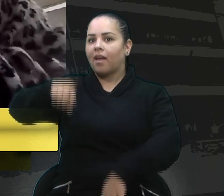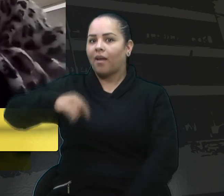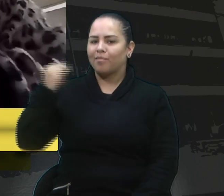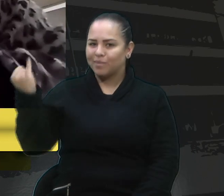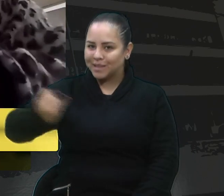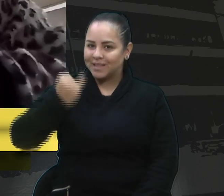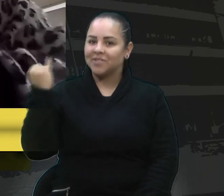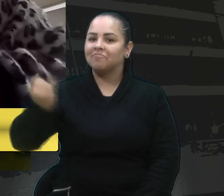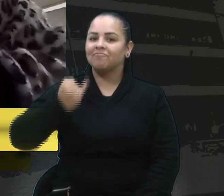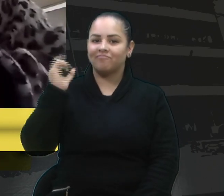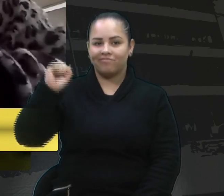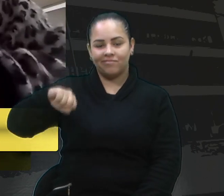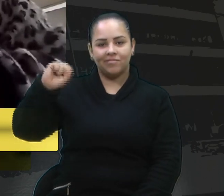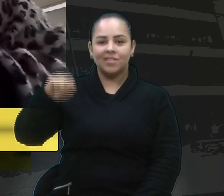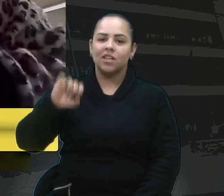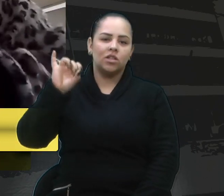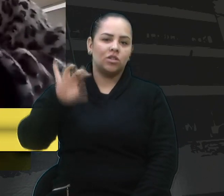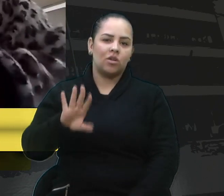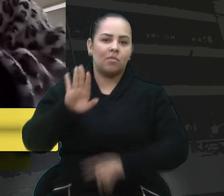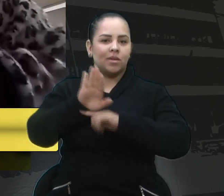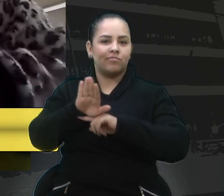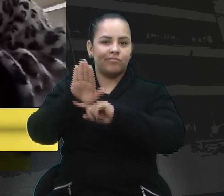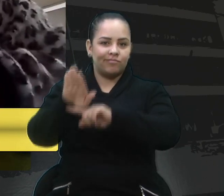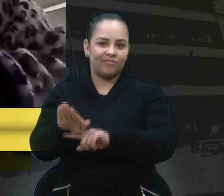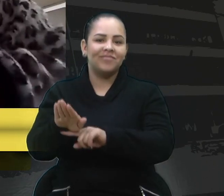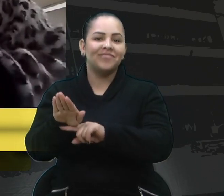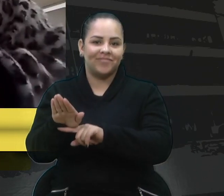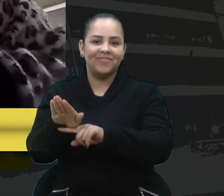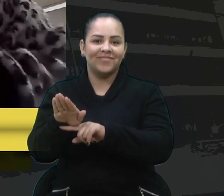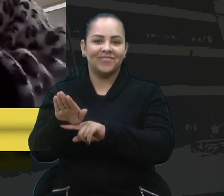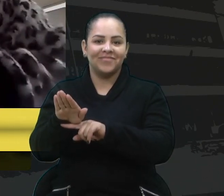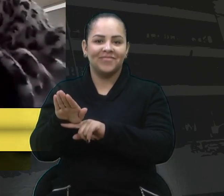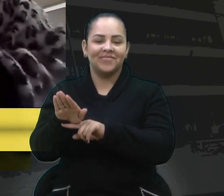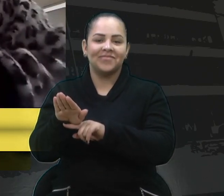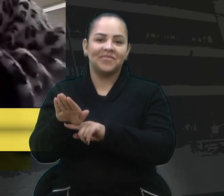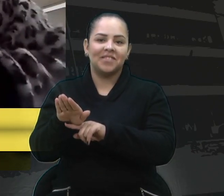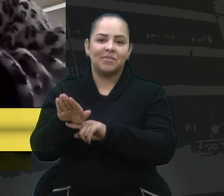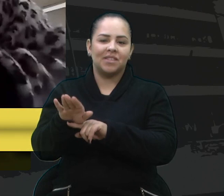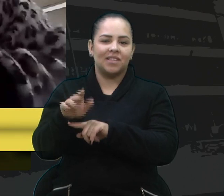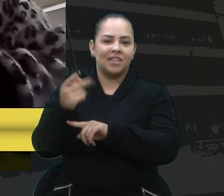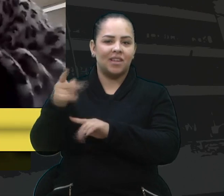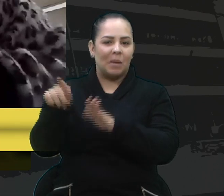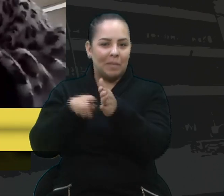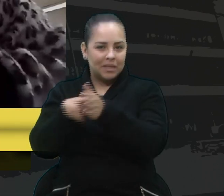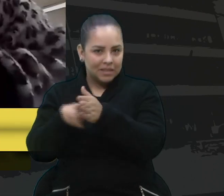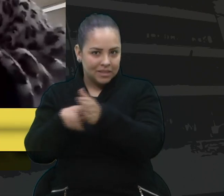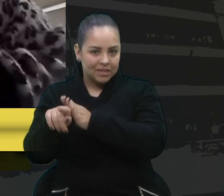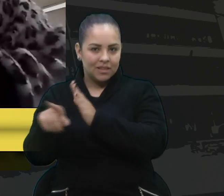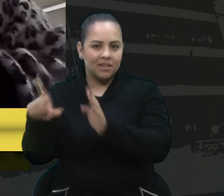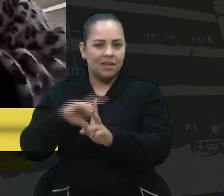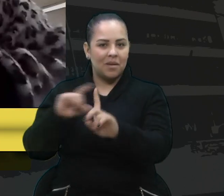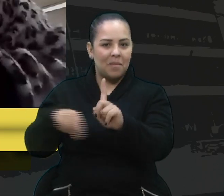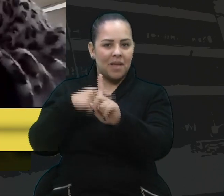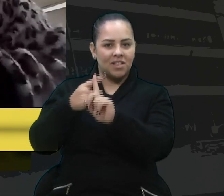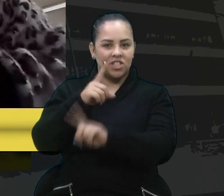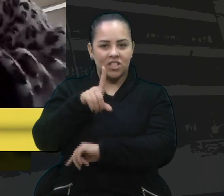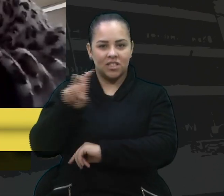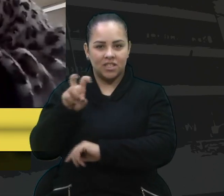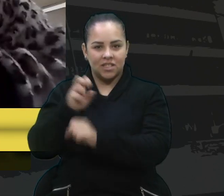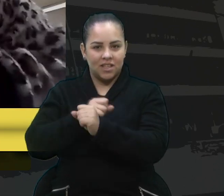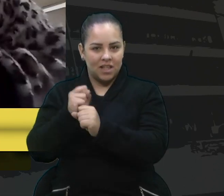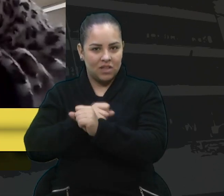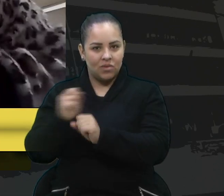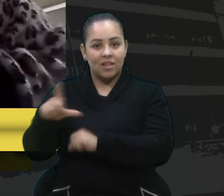isso, e só para colaborar, então, com a sua pesquisa, dizer que há mais de 15 anos nós temos aqui a